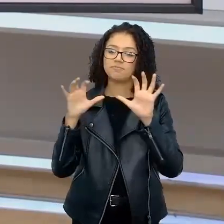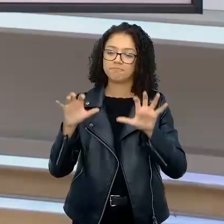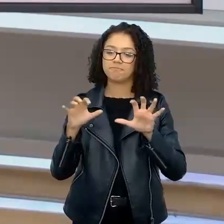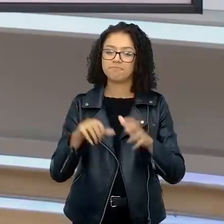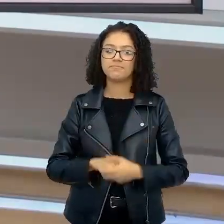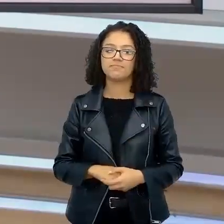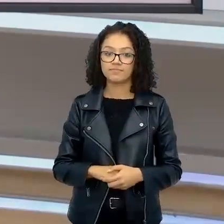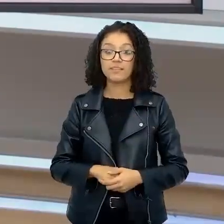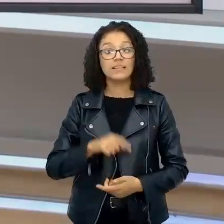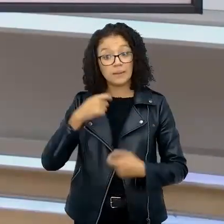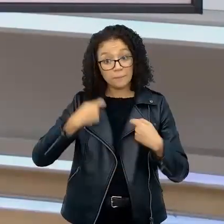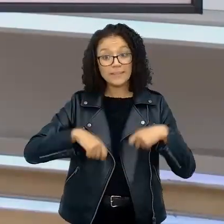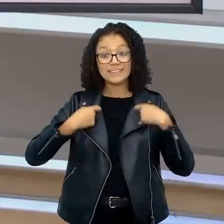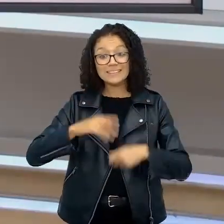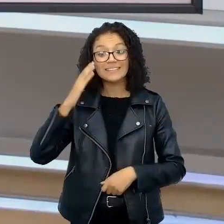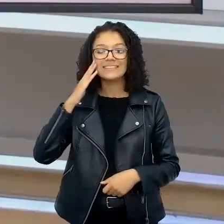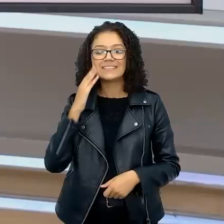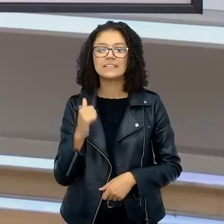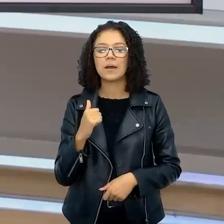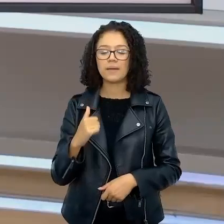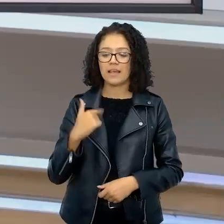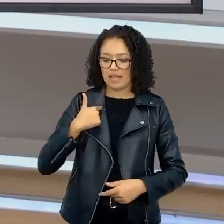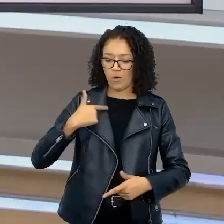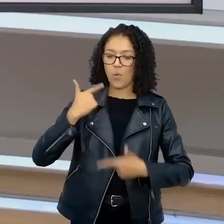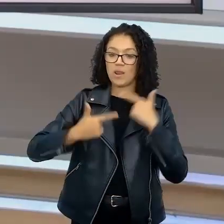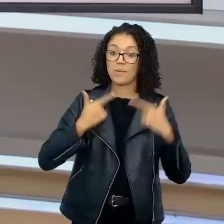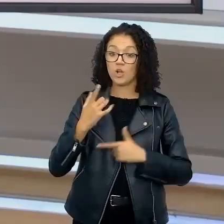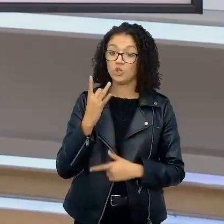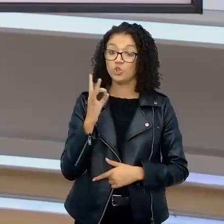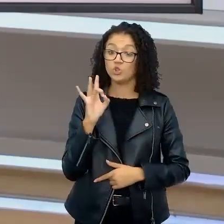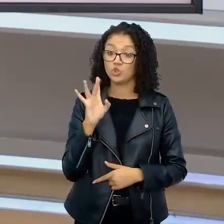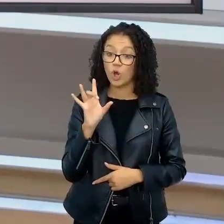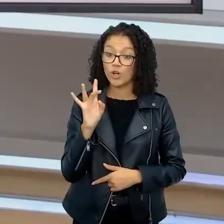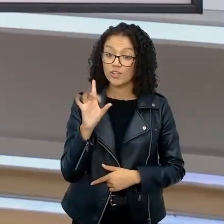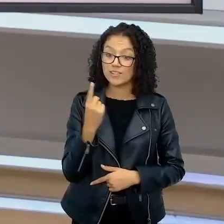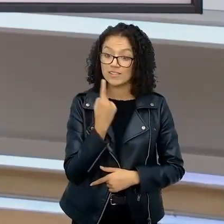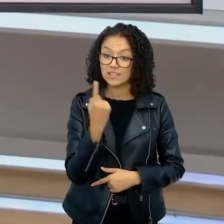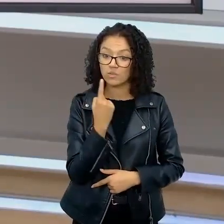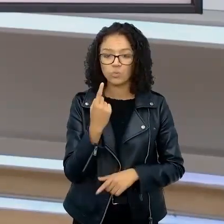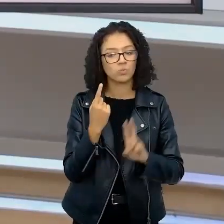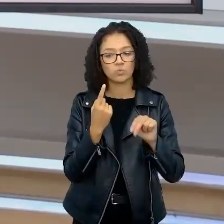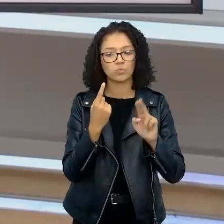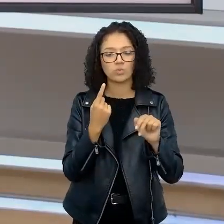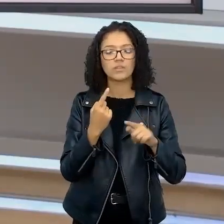tem que saber disso, não dá para trabalhar sozinho. A gente precisa de rede de proteção.